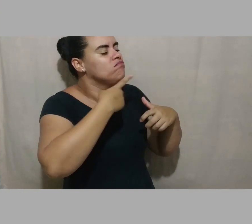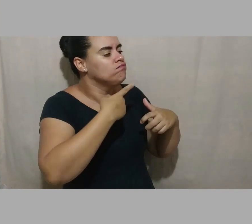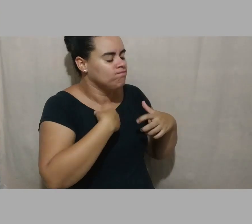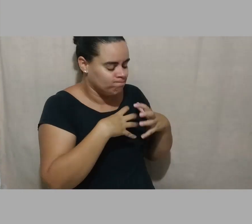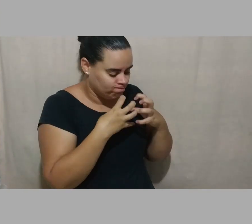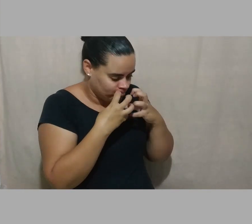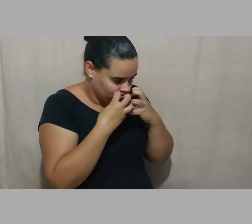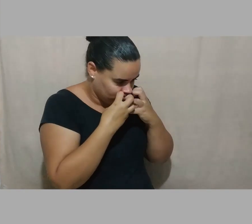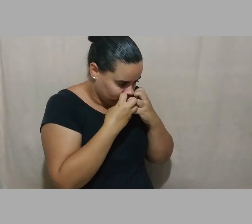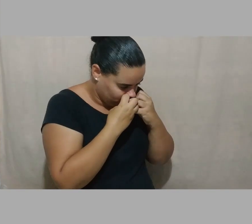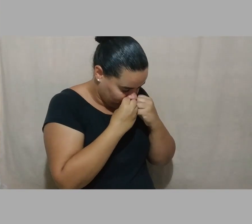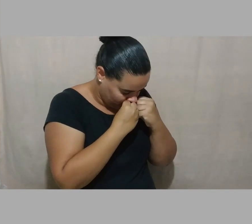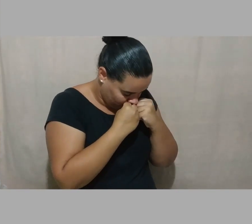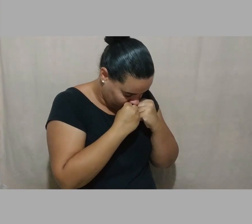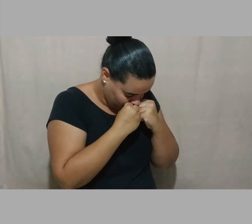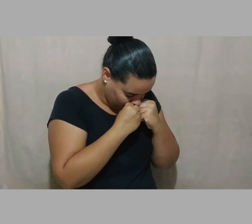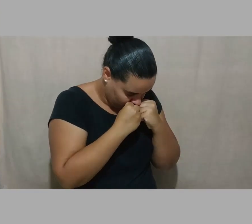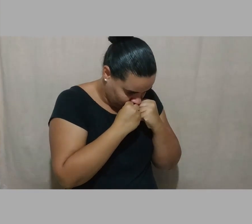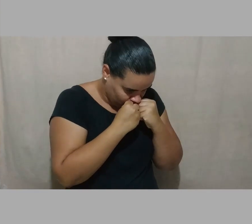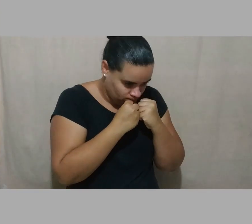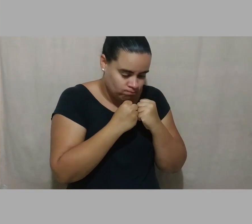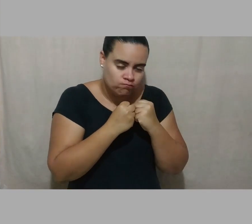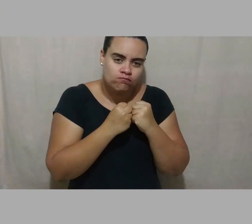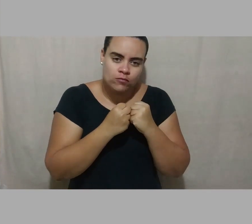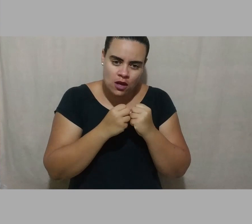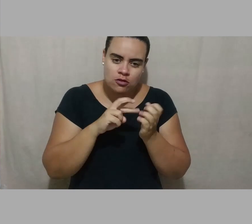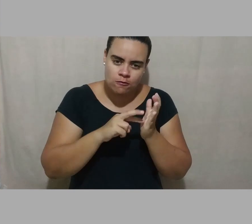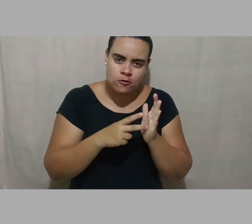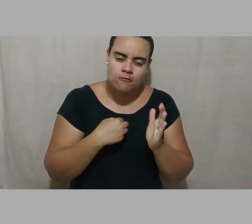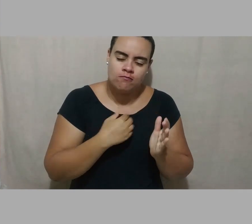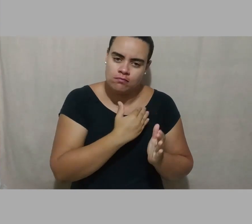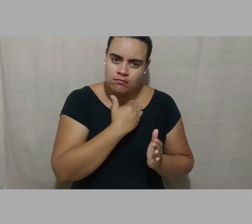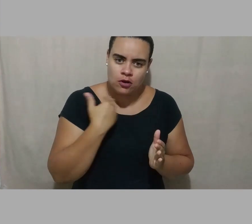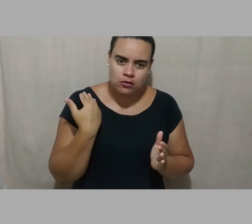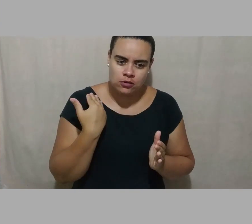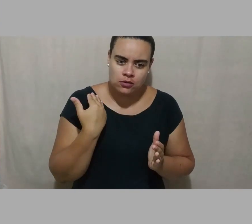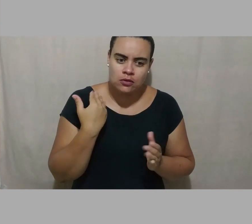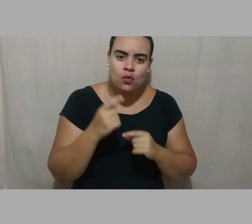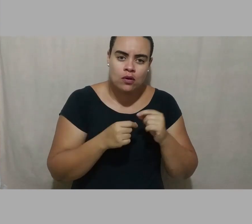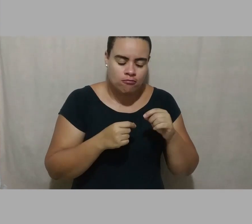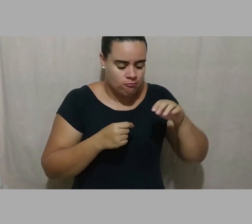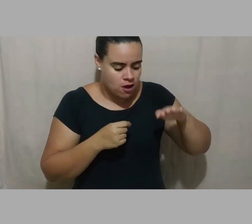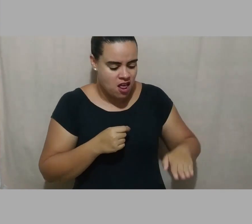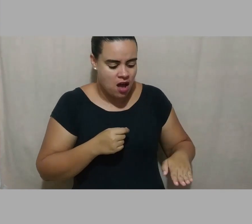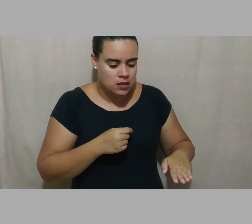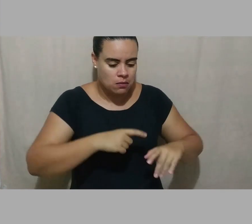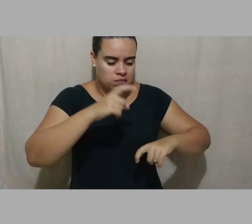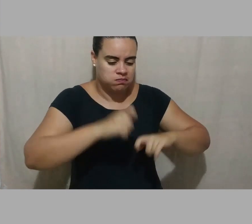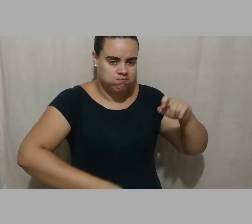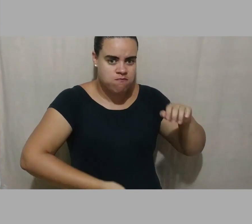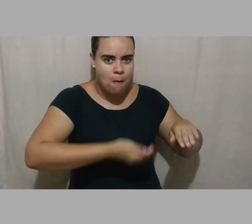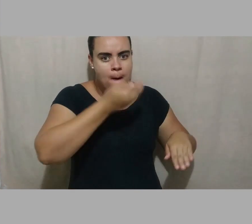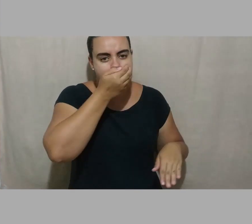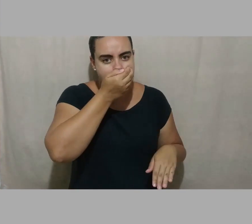que a moral havia me sentenciado à morte muitos anos antes. Causa morte. Estupro de